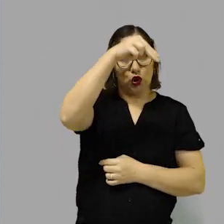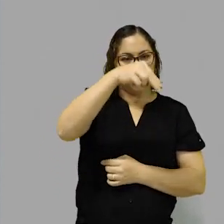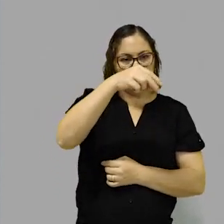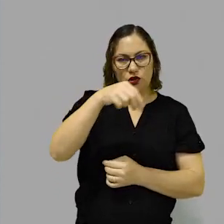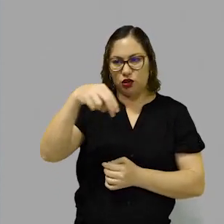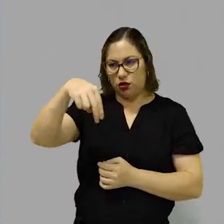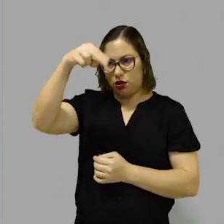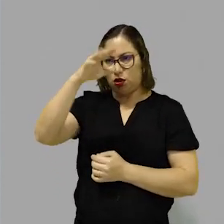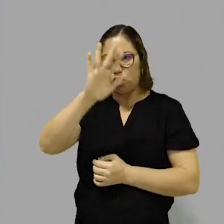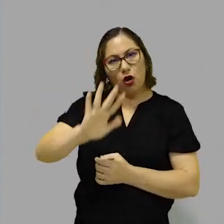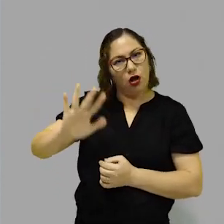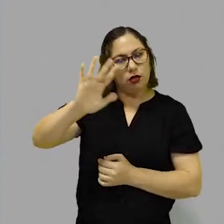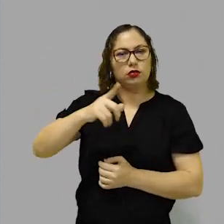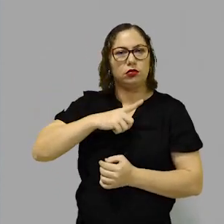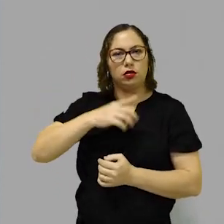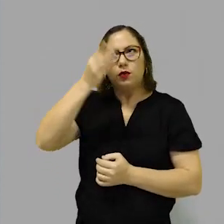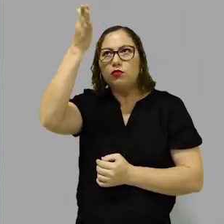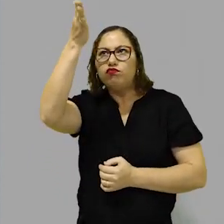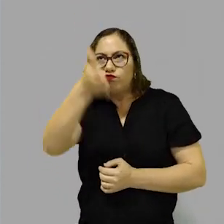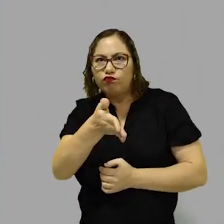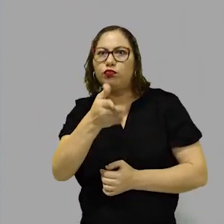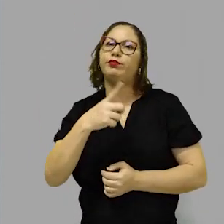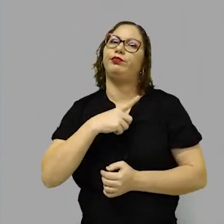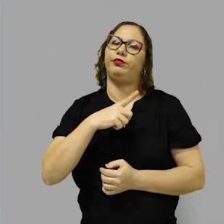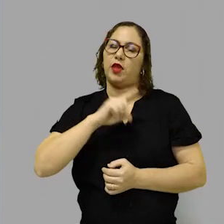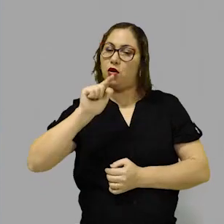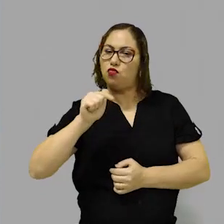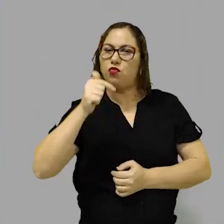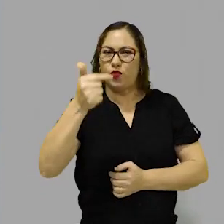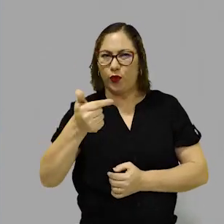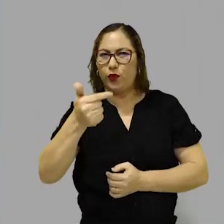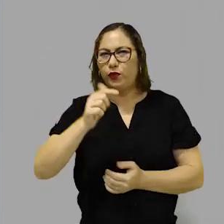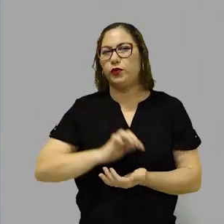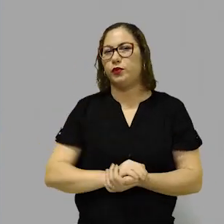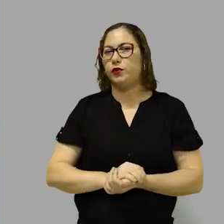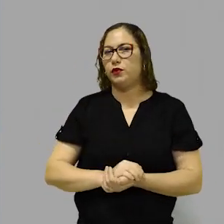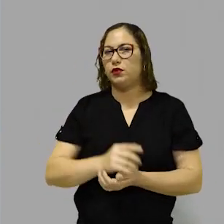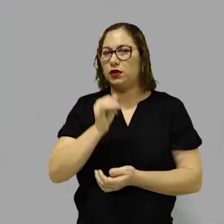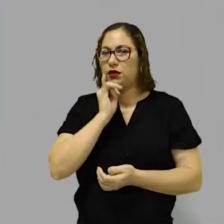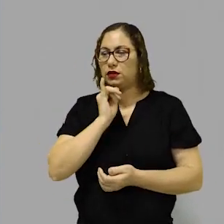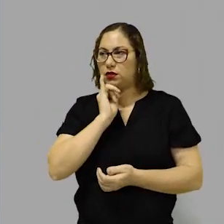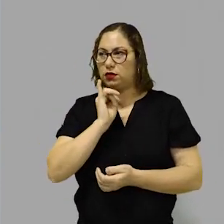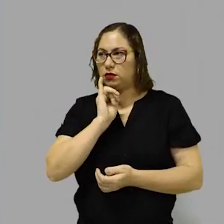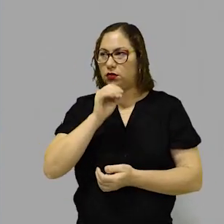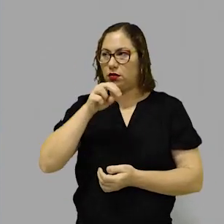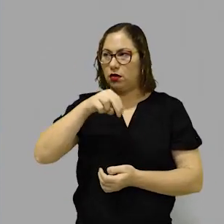uma outra direção, um outro ponto, que é o ponto